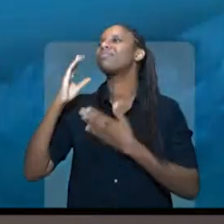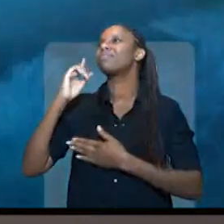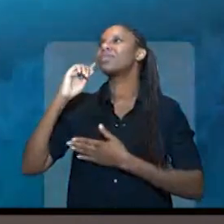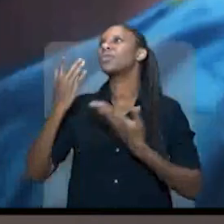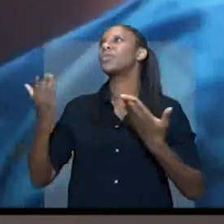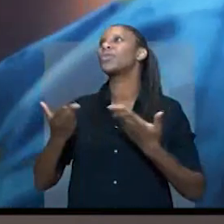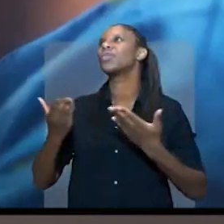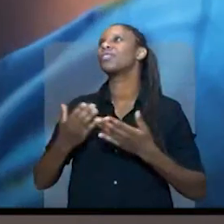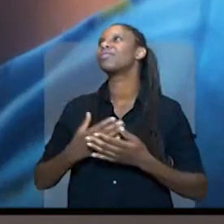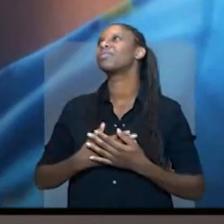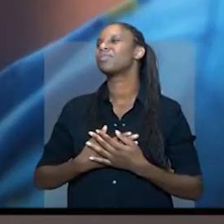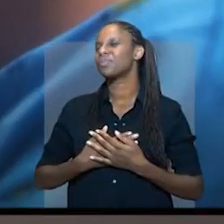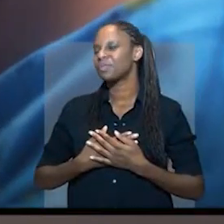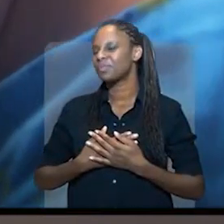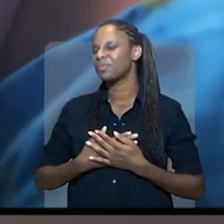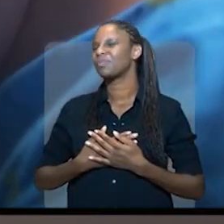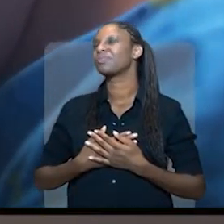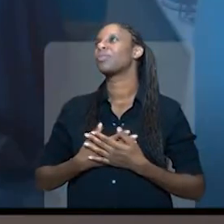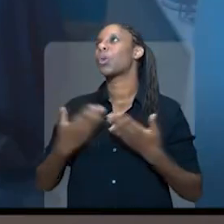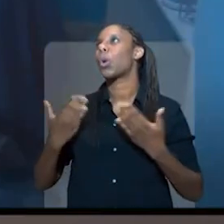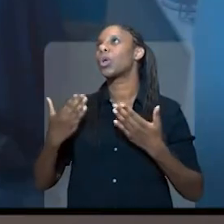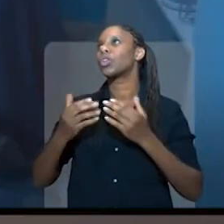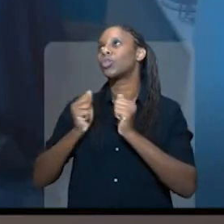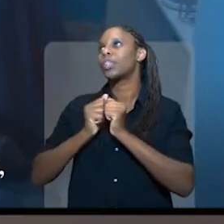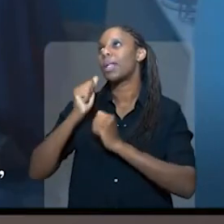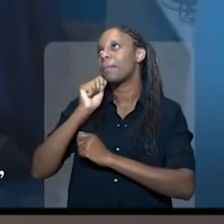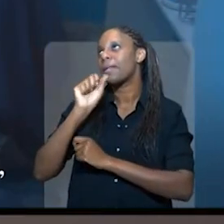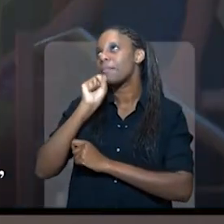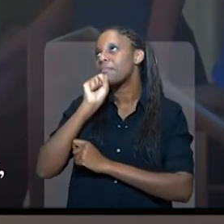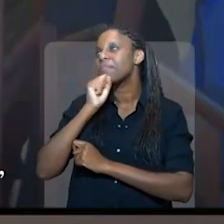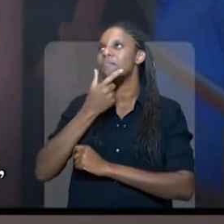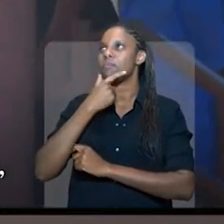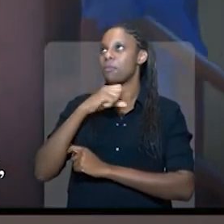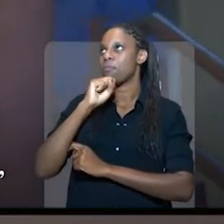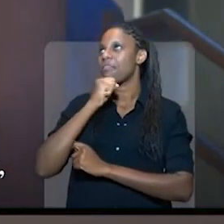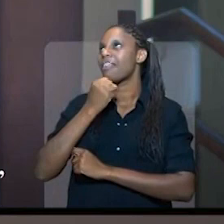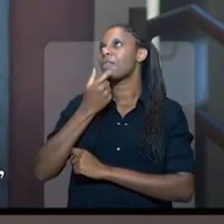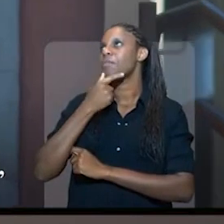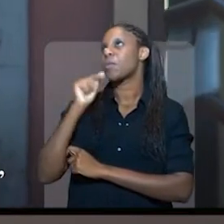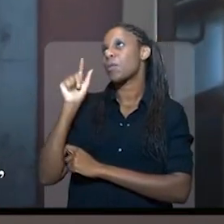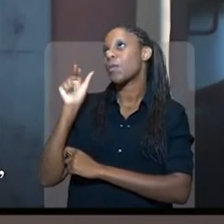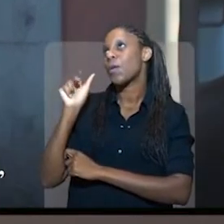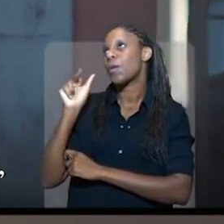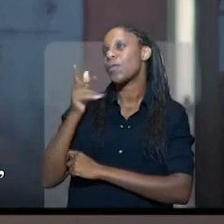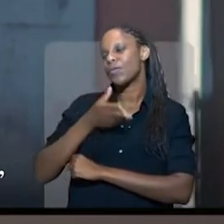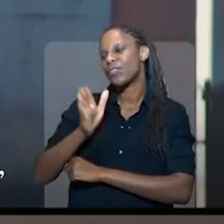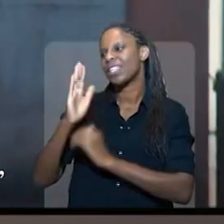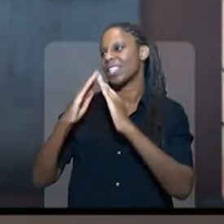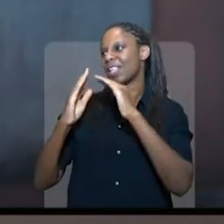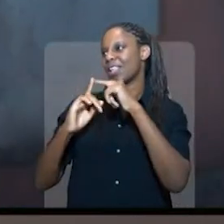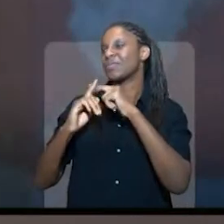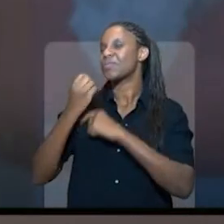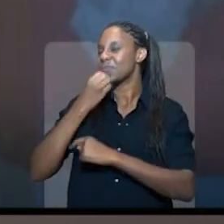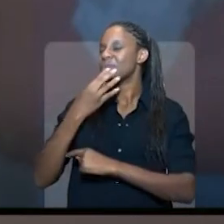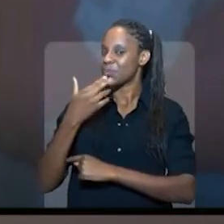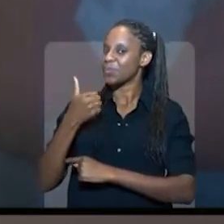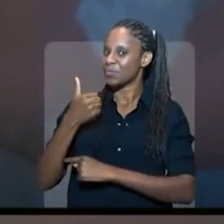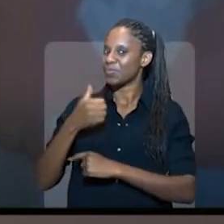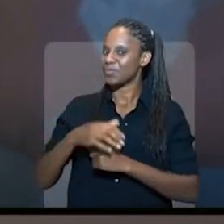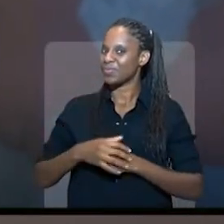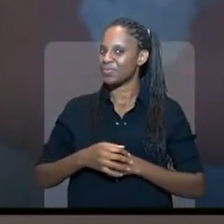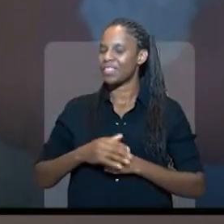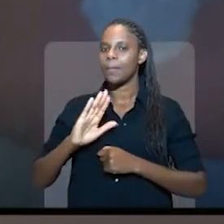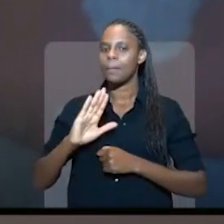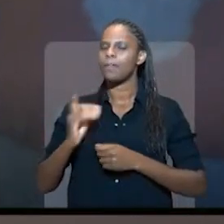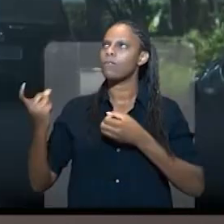Papai do Céu, obrigada por mais um dia. Hoje eu fui na igreja com meu pai, minha mãe, com meu irmão e foi